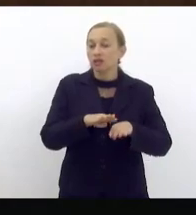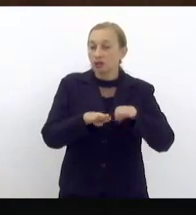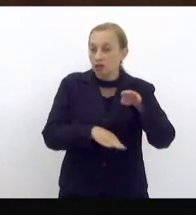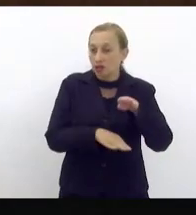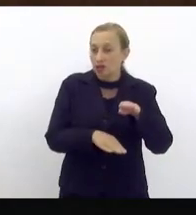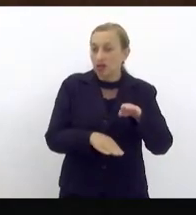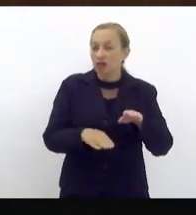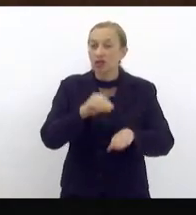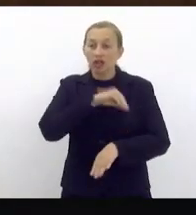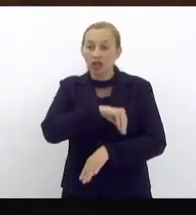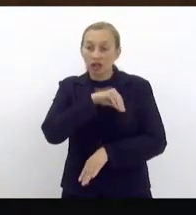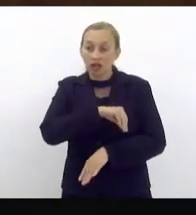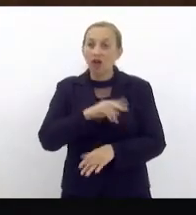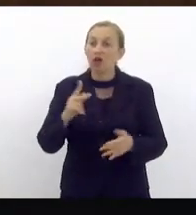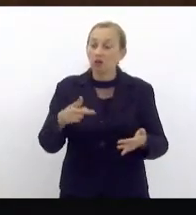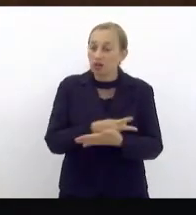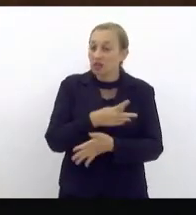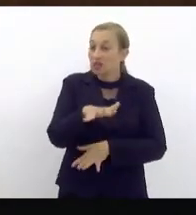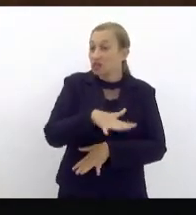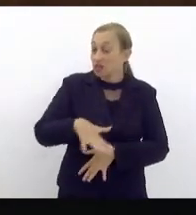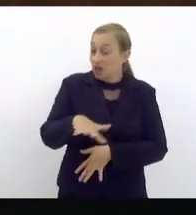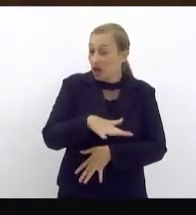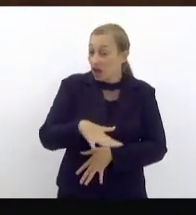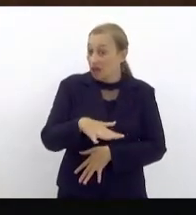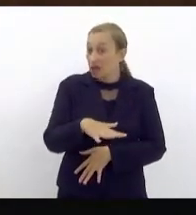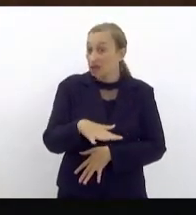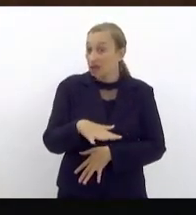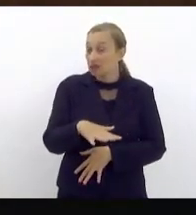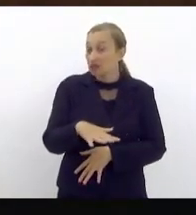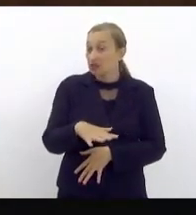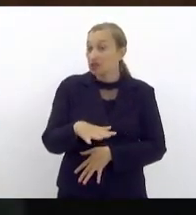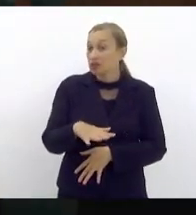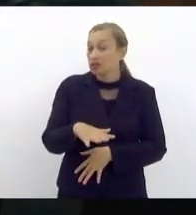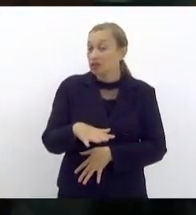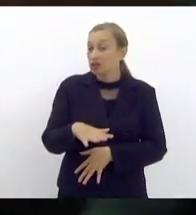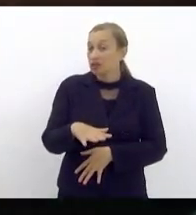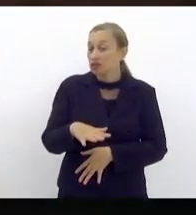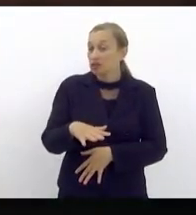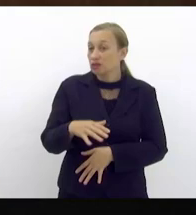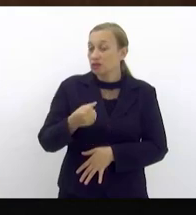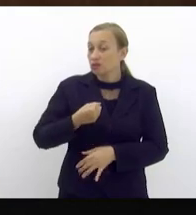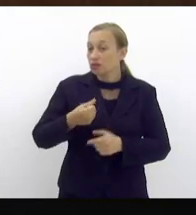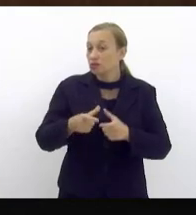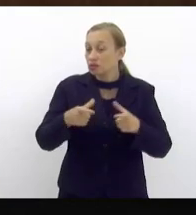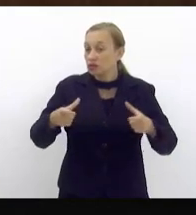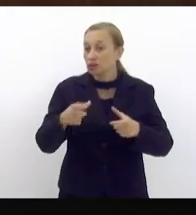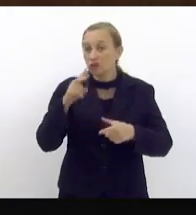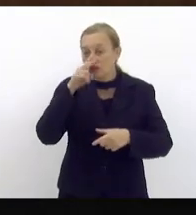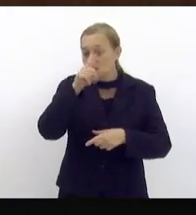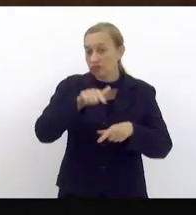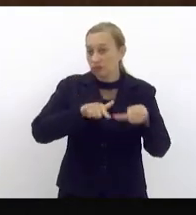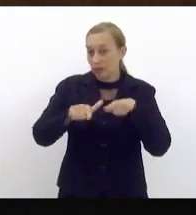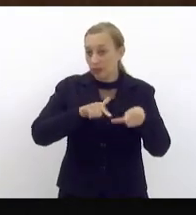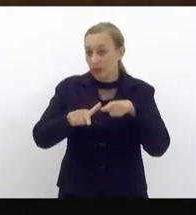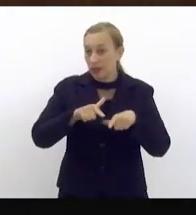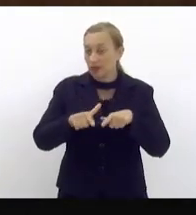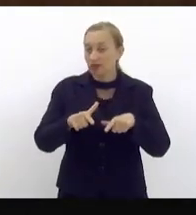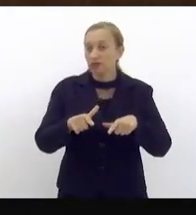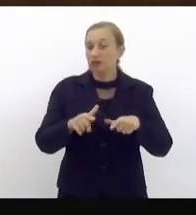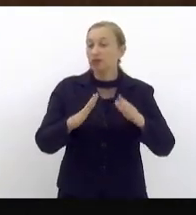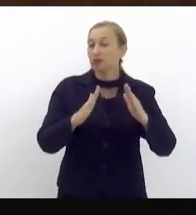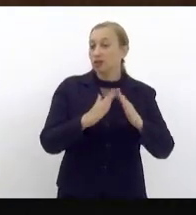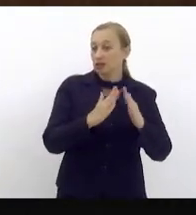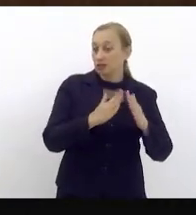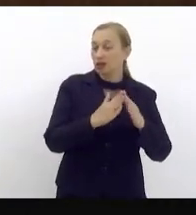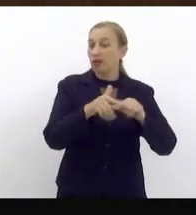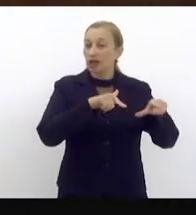o corria até mesmo em setores Nos quais elas são a maioria da força de trabalho nos serviços domésticos por